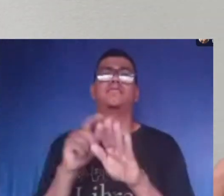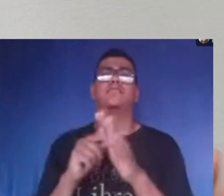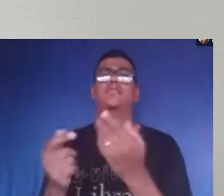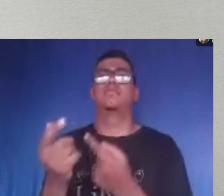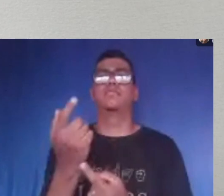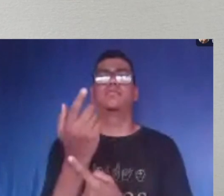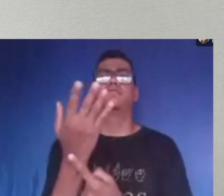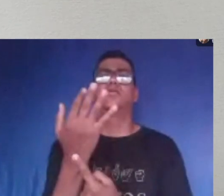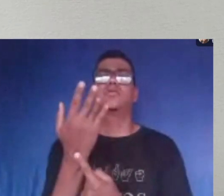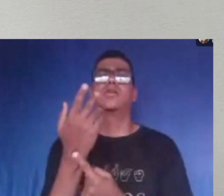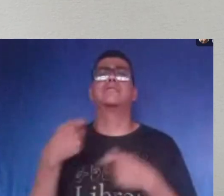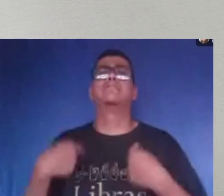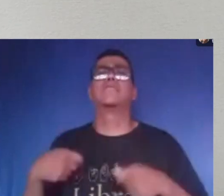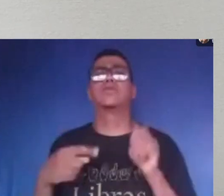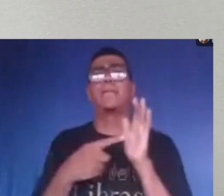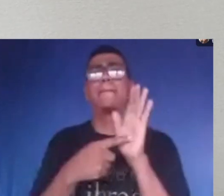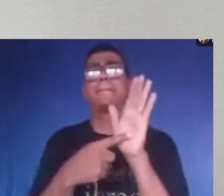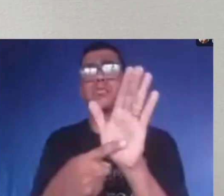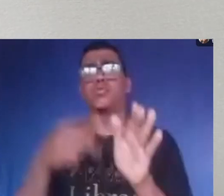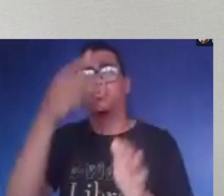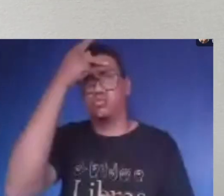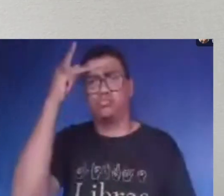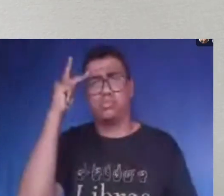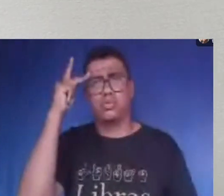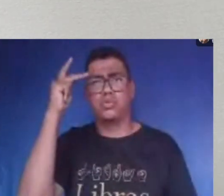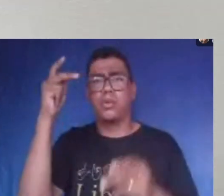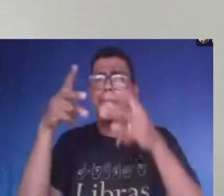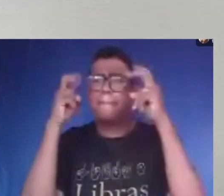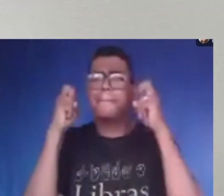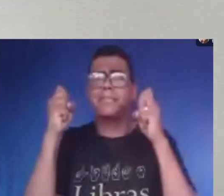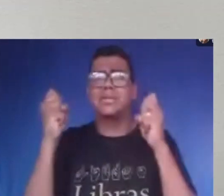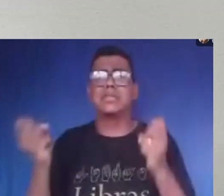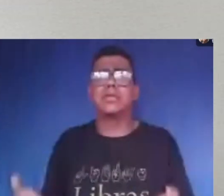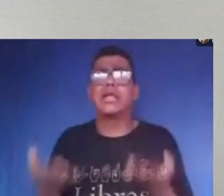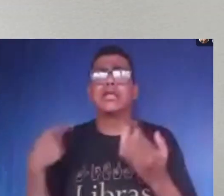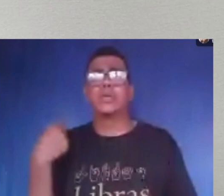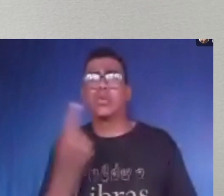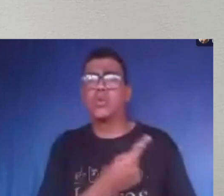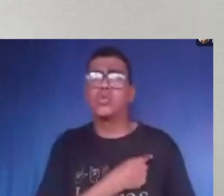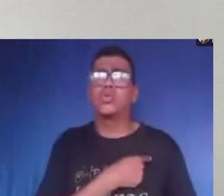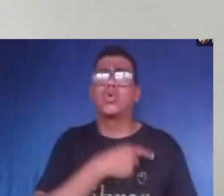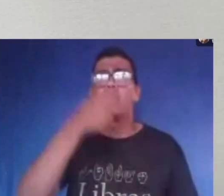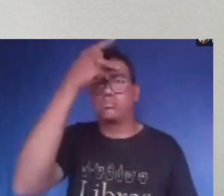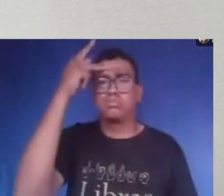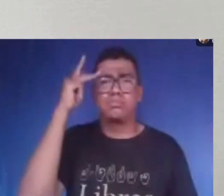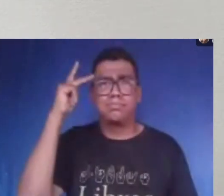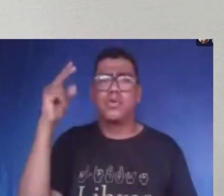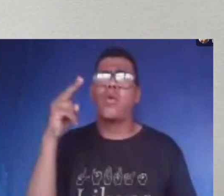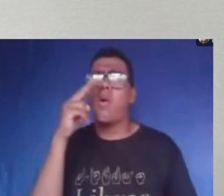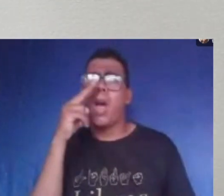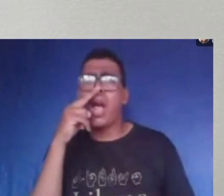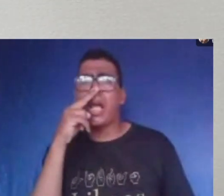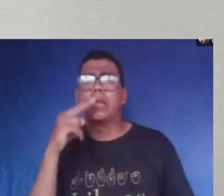essa questão do equilíbrio. É muito difícil estarmos equilibrados num tempo tão desequilibrado. Vemos